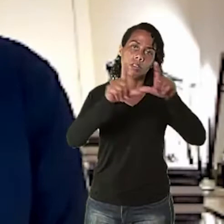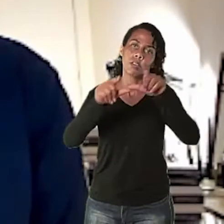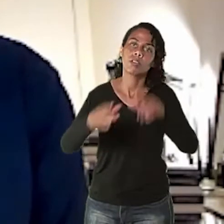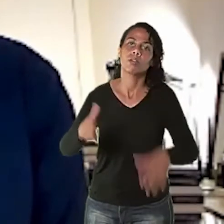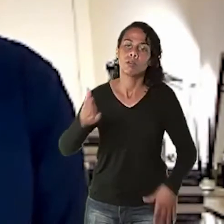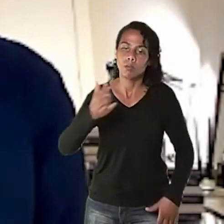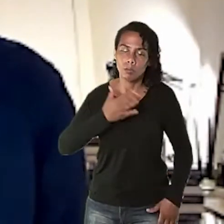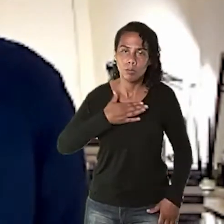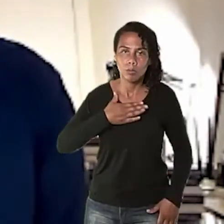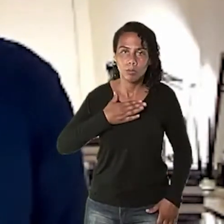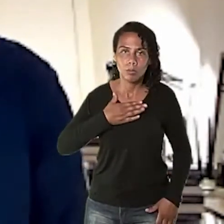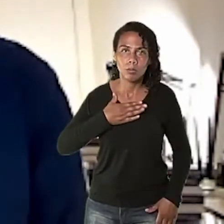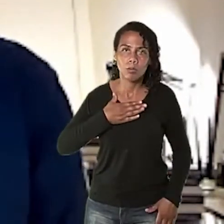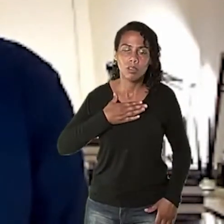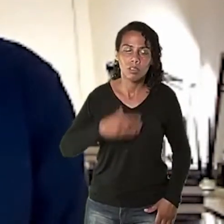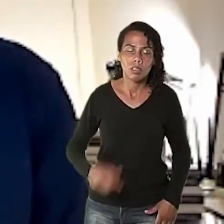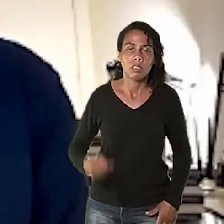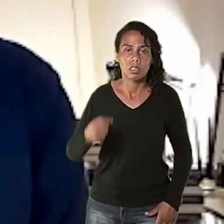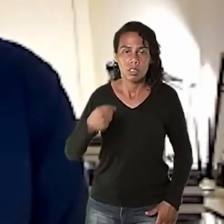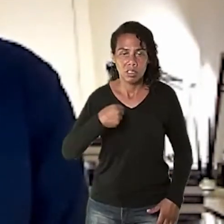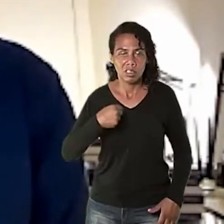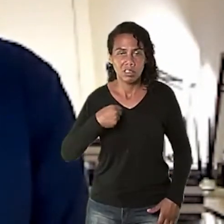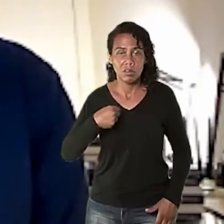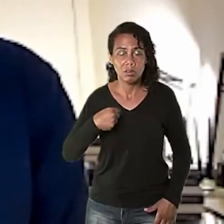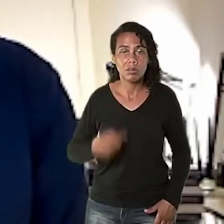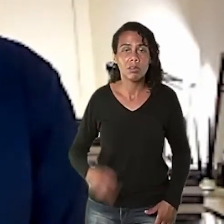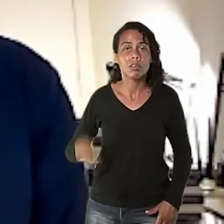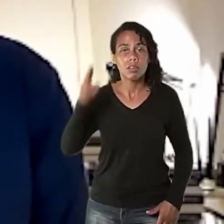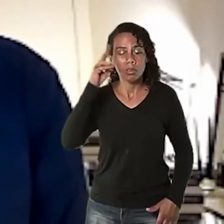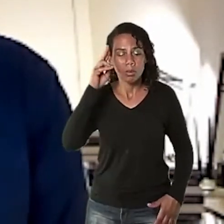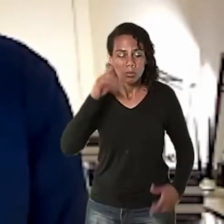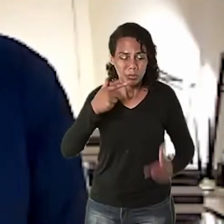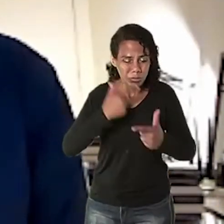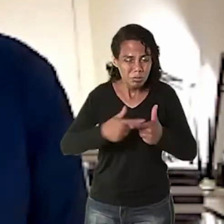me meter em furadas, em confusões, sabe?